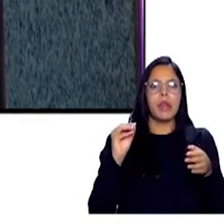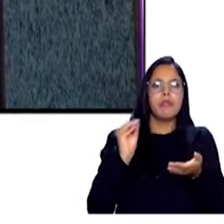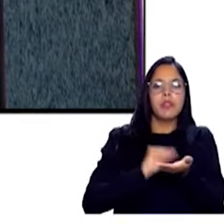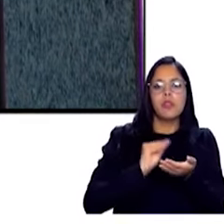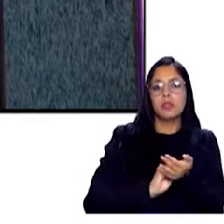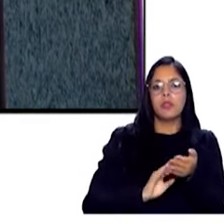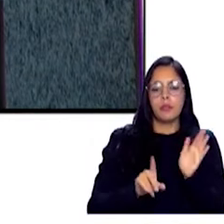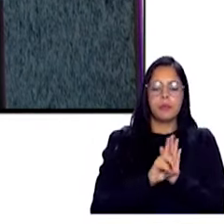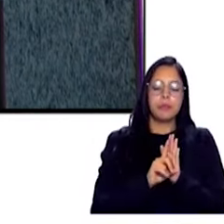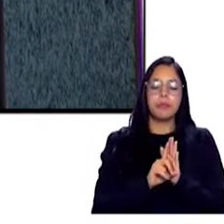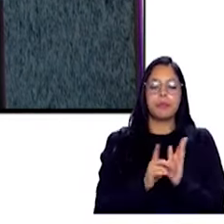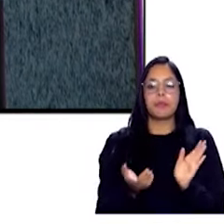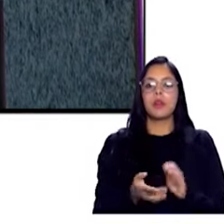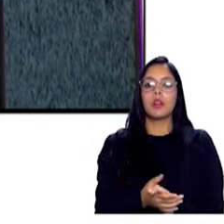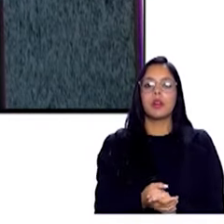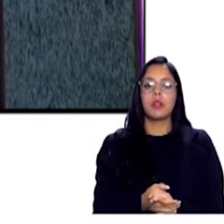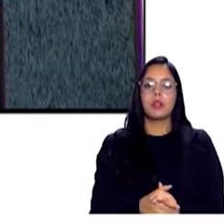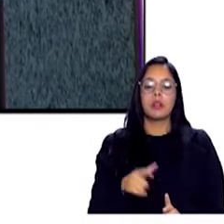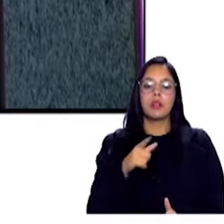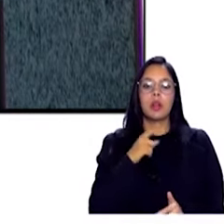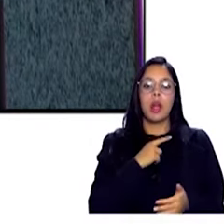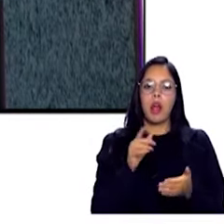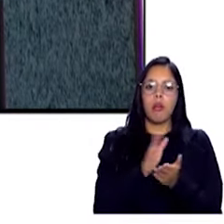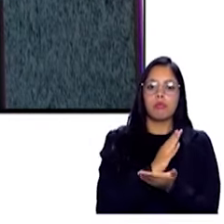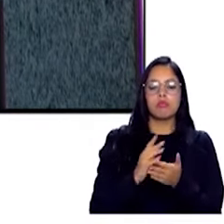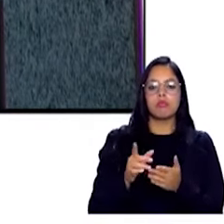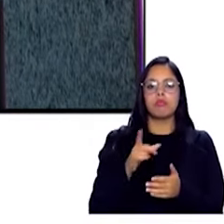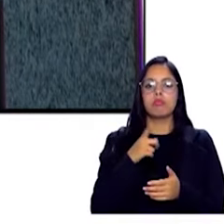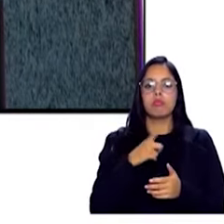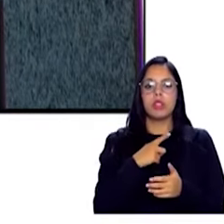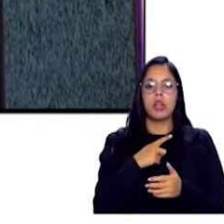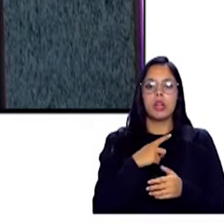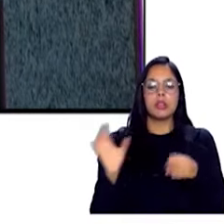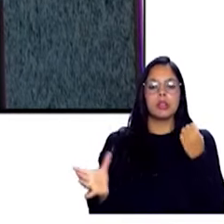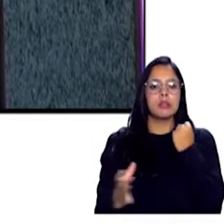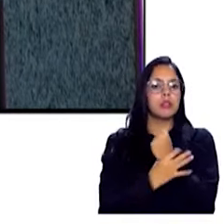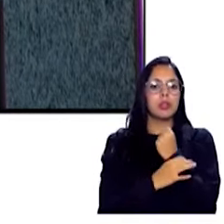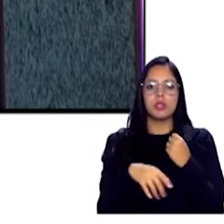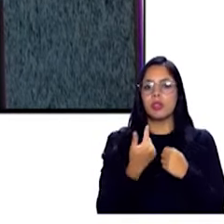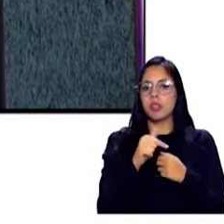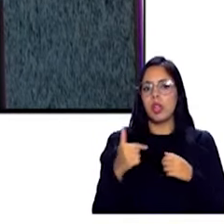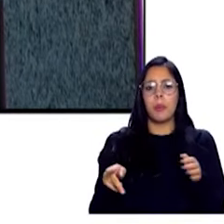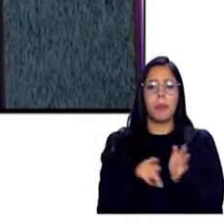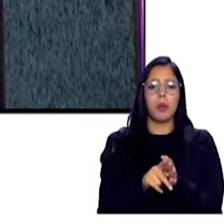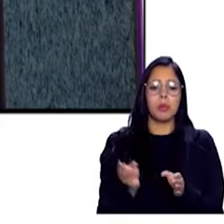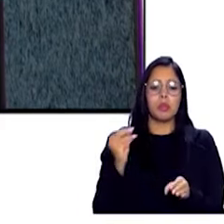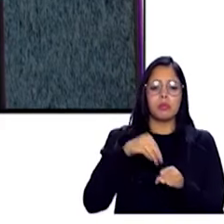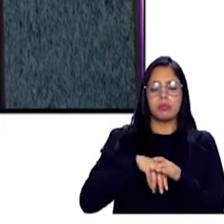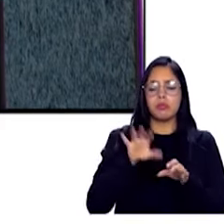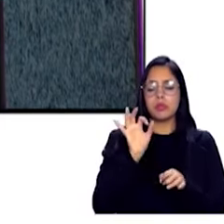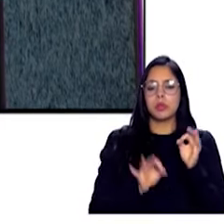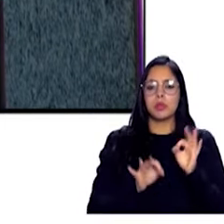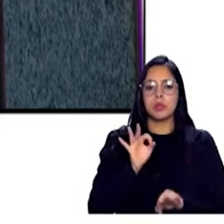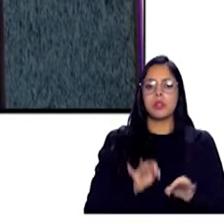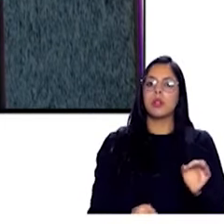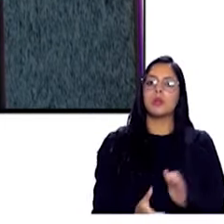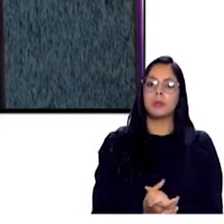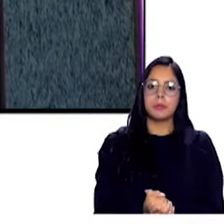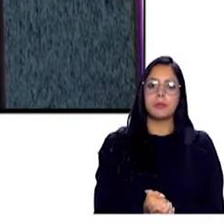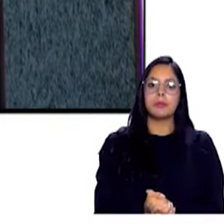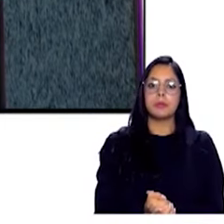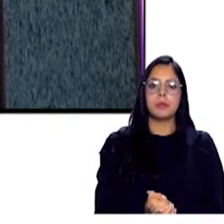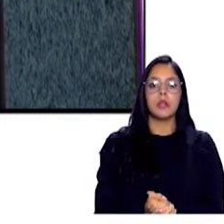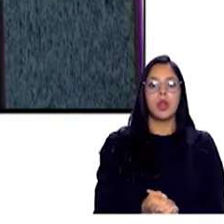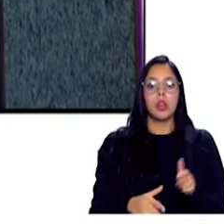determinados momentos capazes de gerar situações de insegurança jurídica muito grandes Ao invés dela